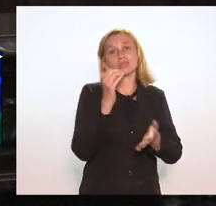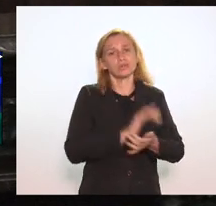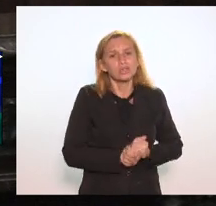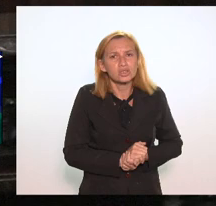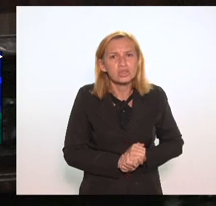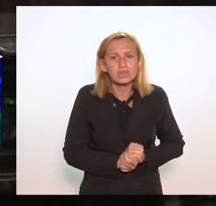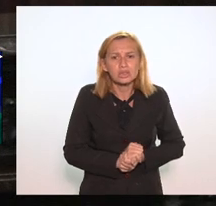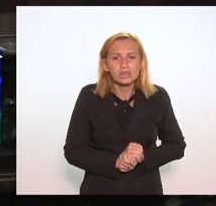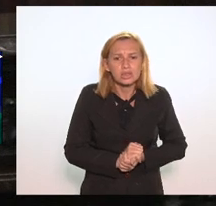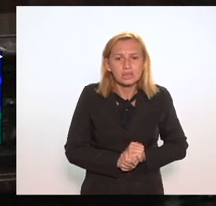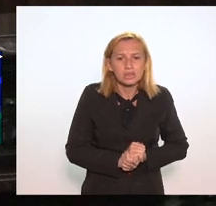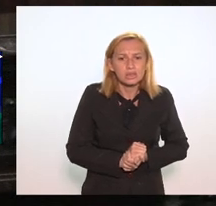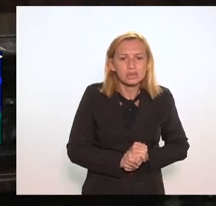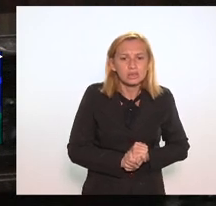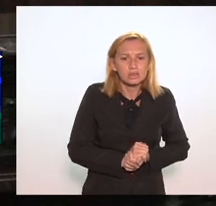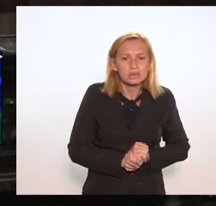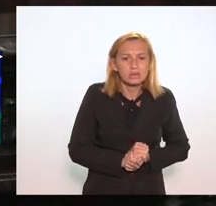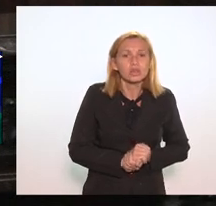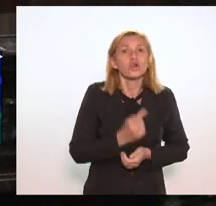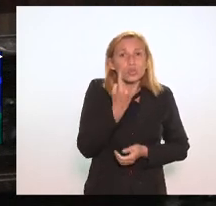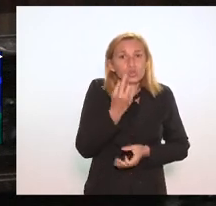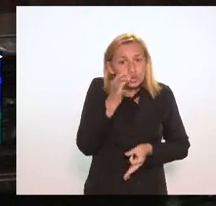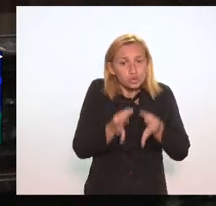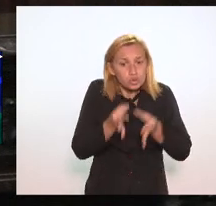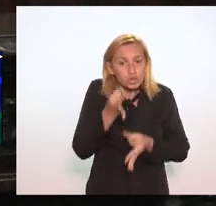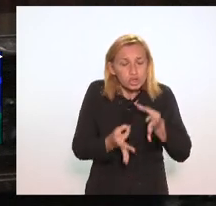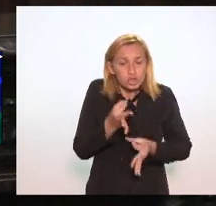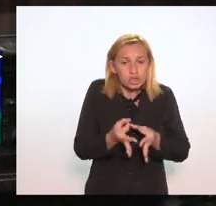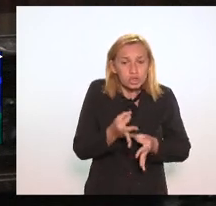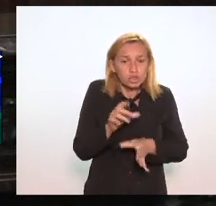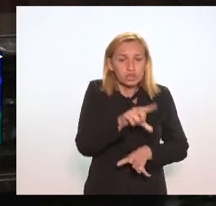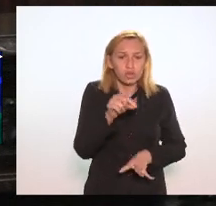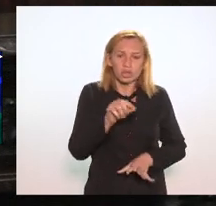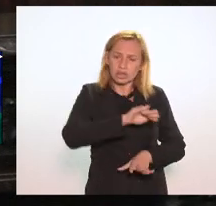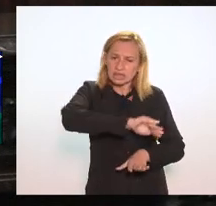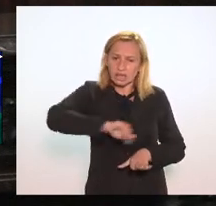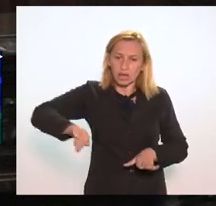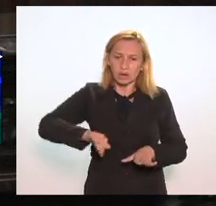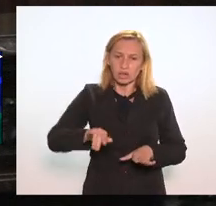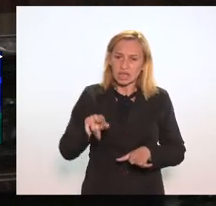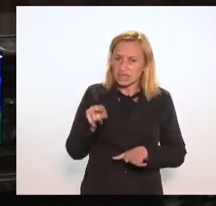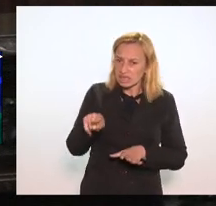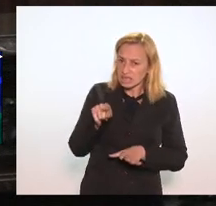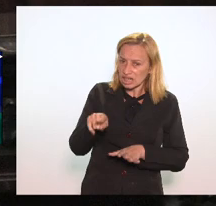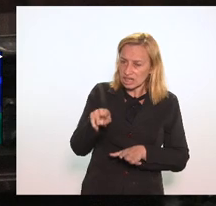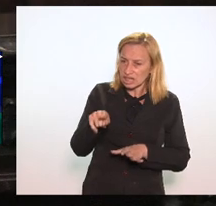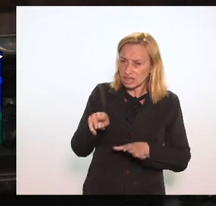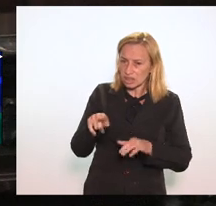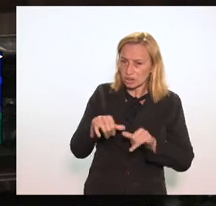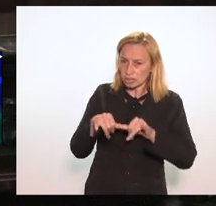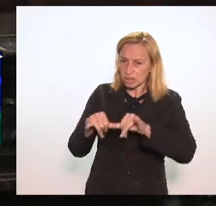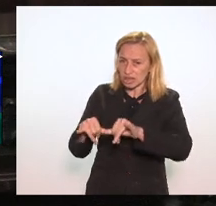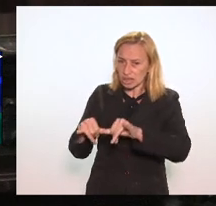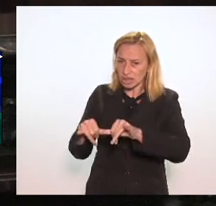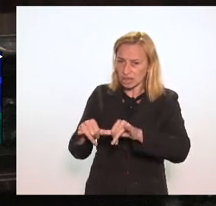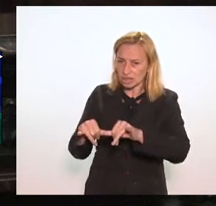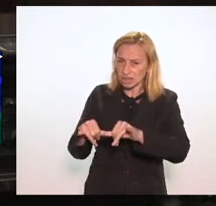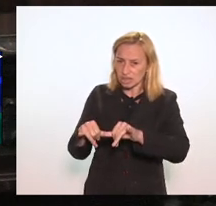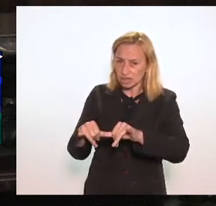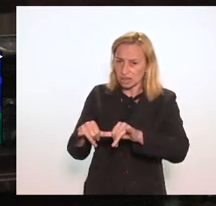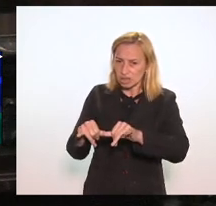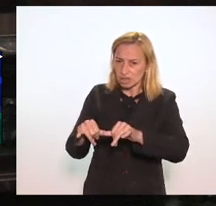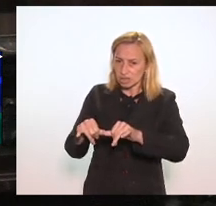me enviaram isso o juiz de atendimento seguinte não aquelas gôndolas de supermercado vamos passar um